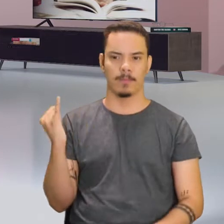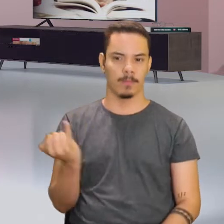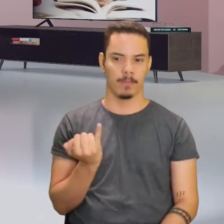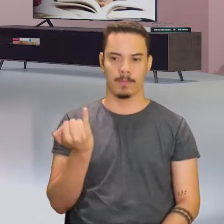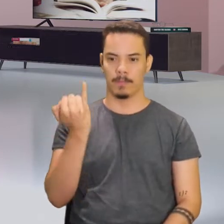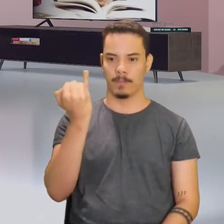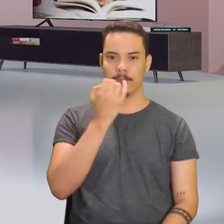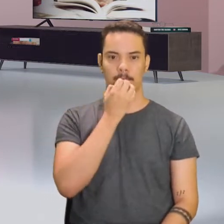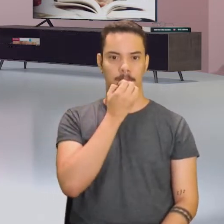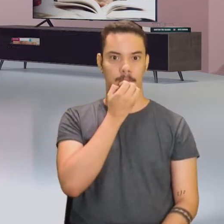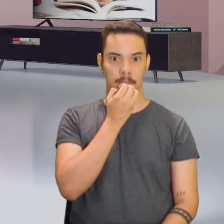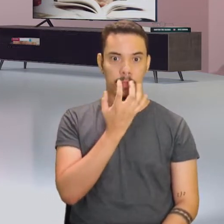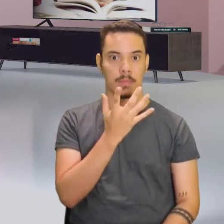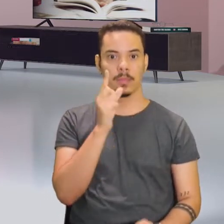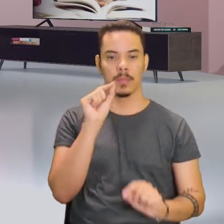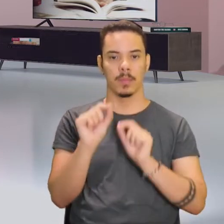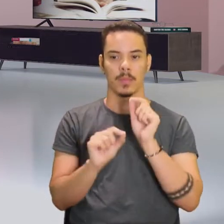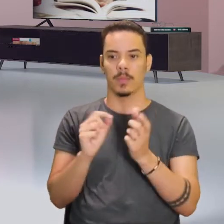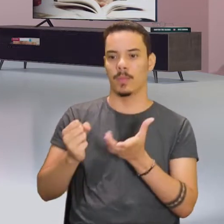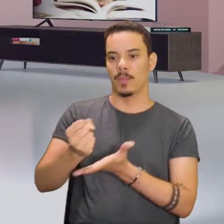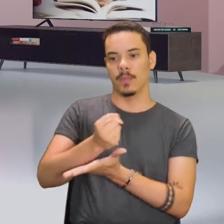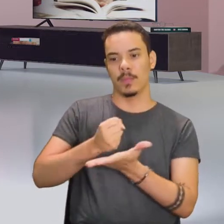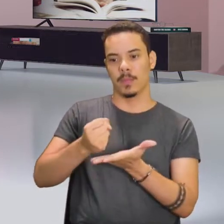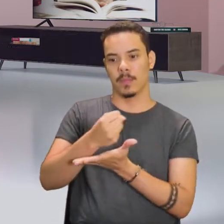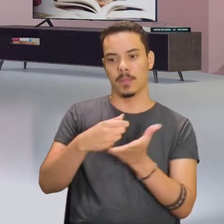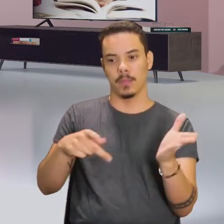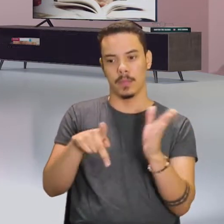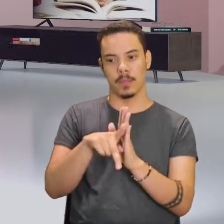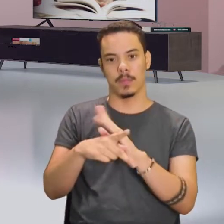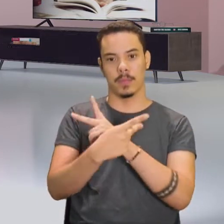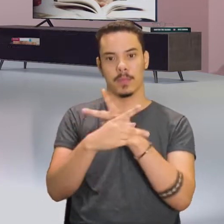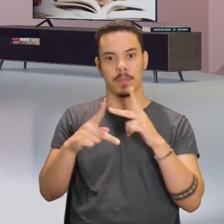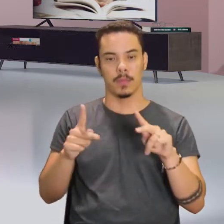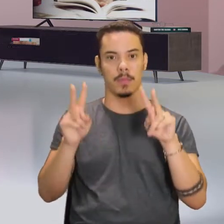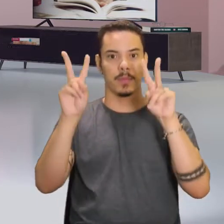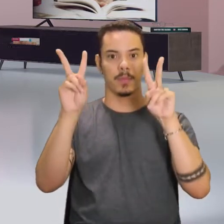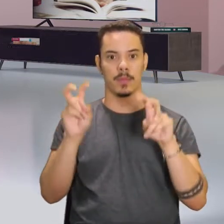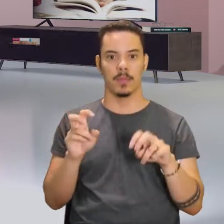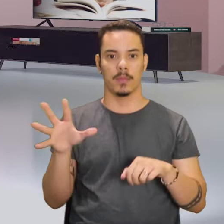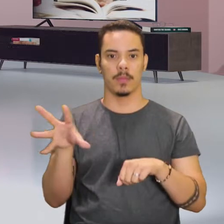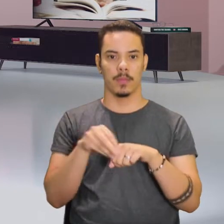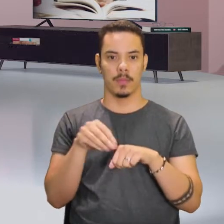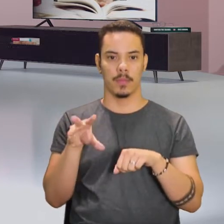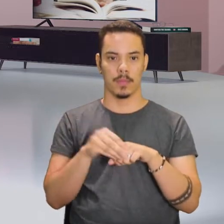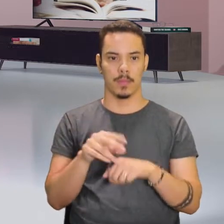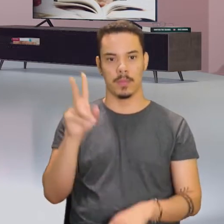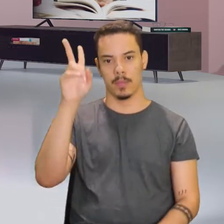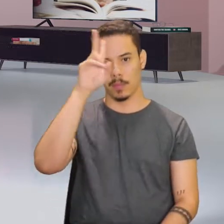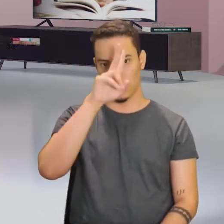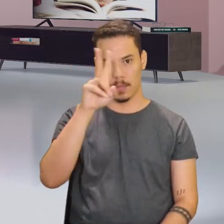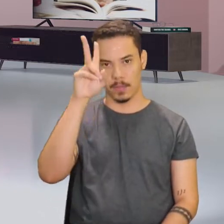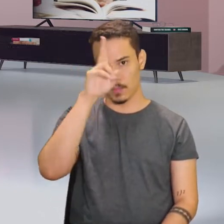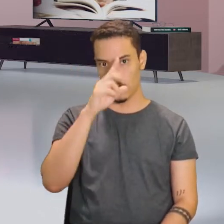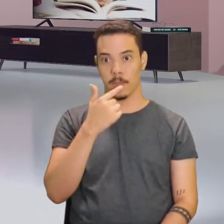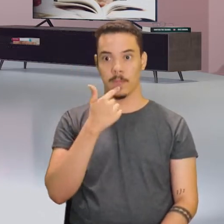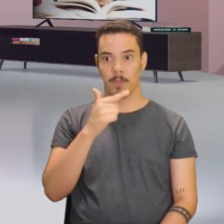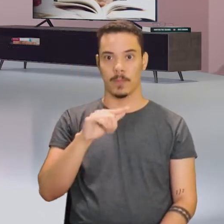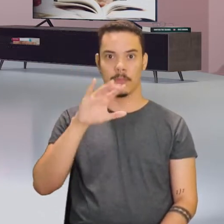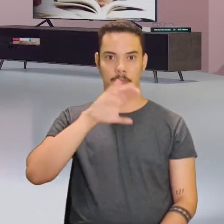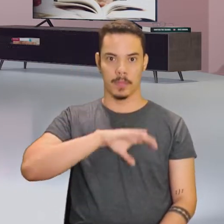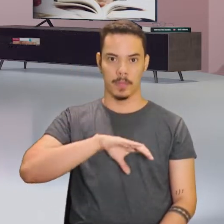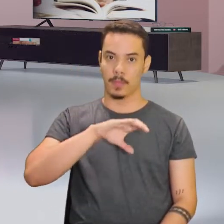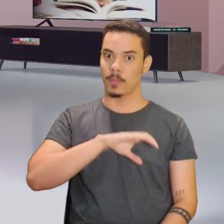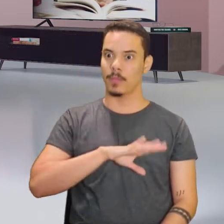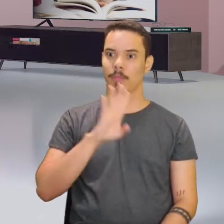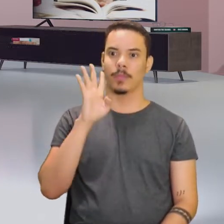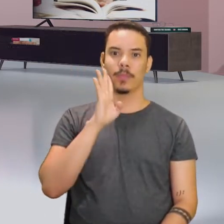bacana, certo? Que é aí a base para você sobre aí o conhecimento da história da língua portuguesa. Olha